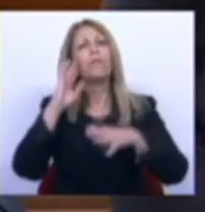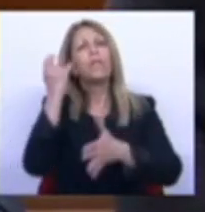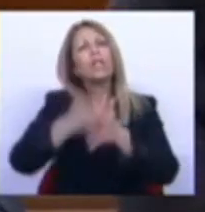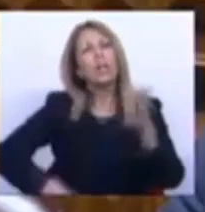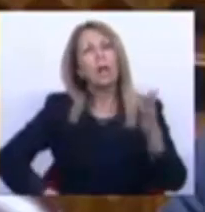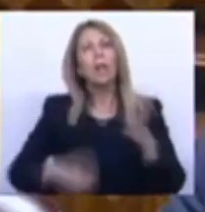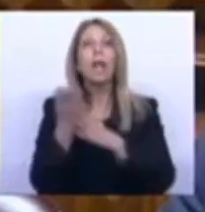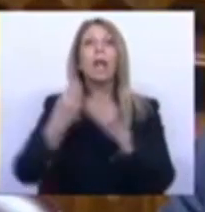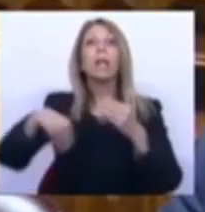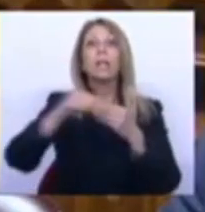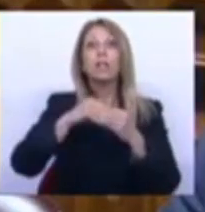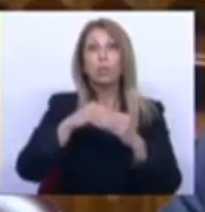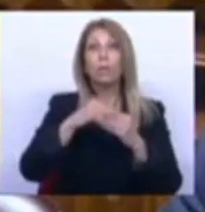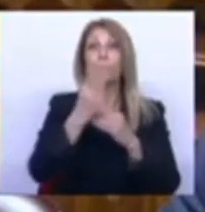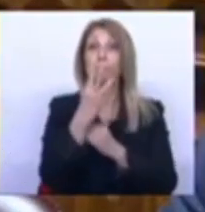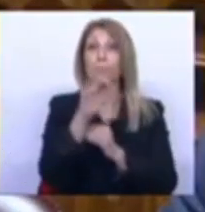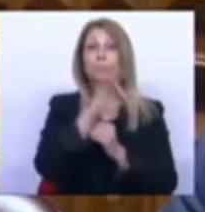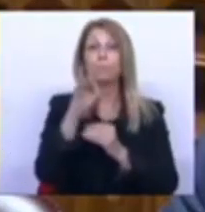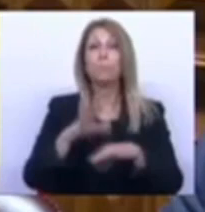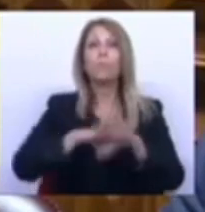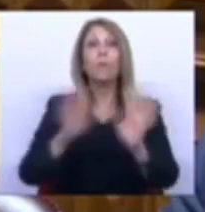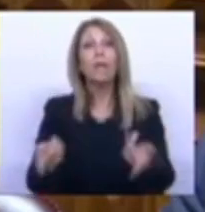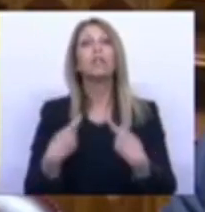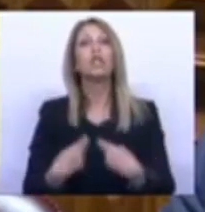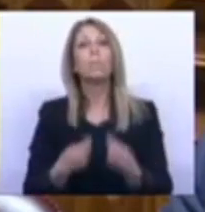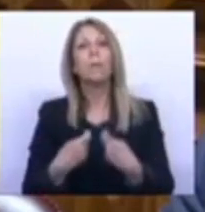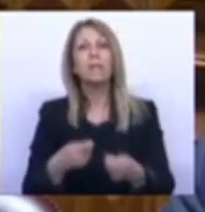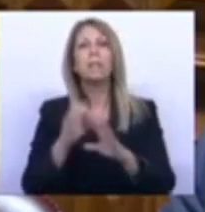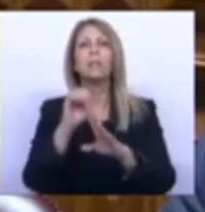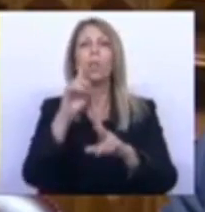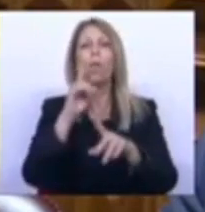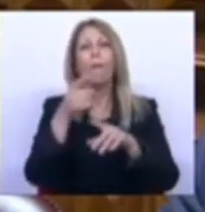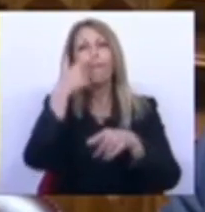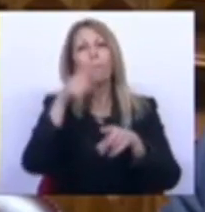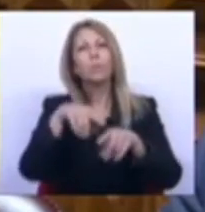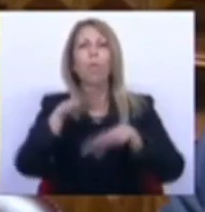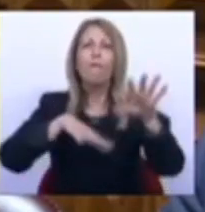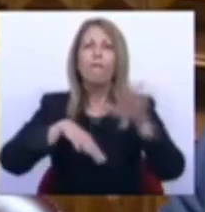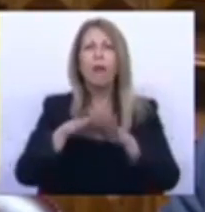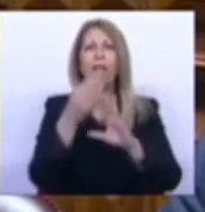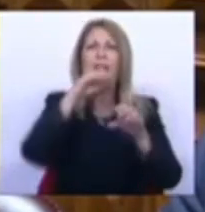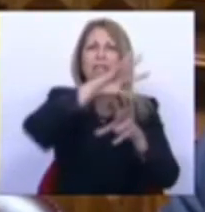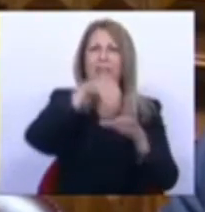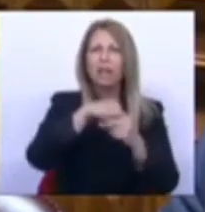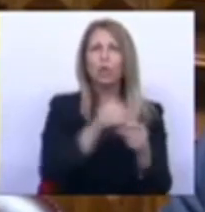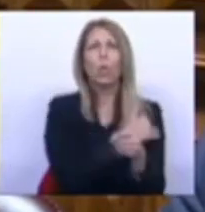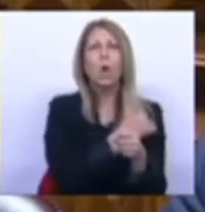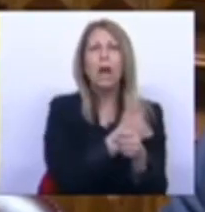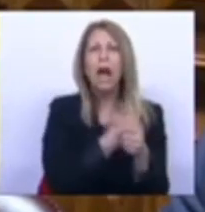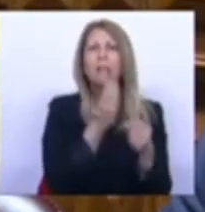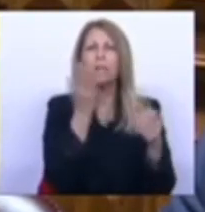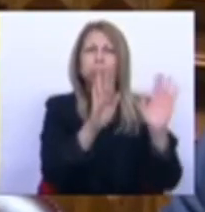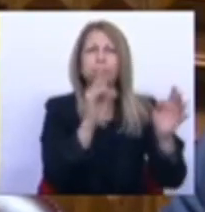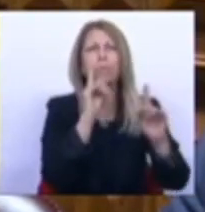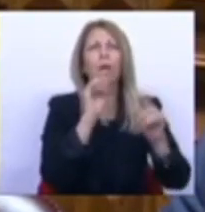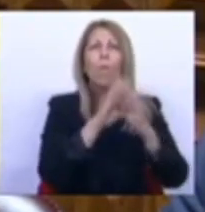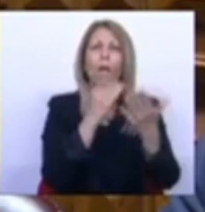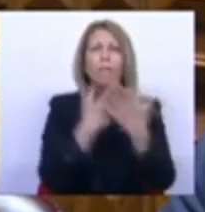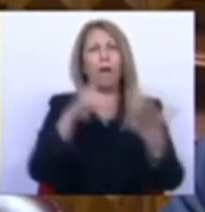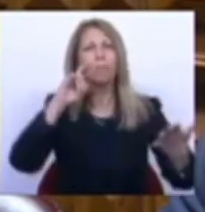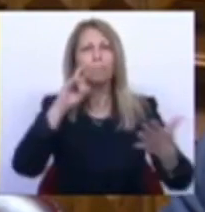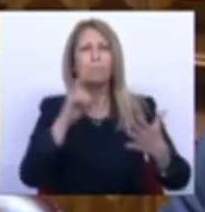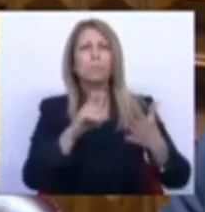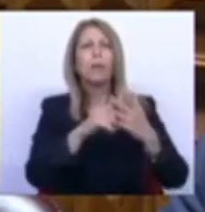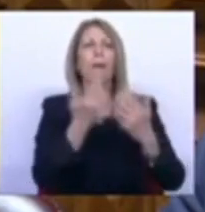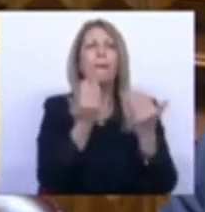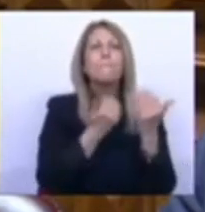despesas no isolamento, calefação e refrigeração sustentável das casas para dinamizar este setor da economia e para que